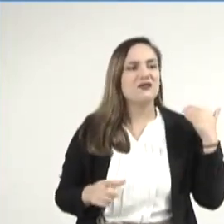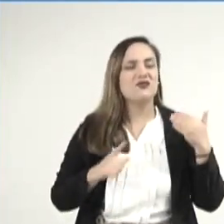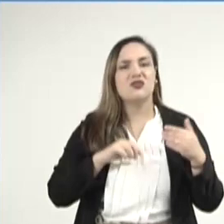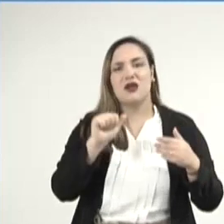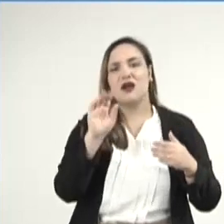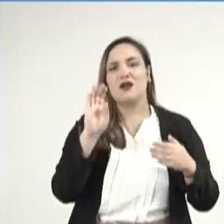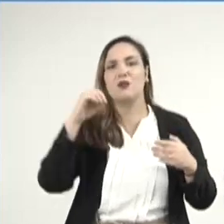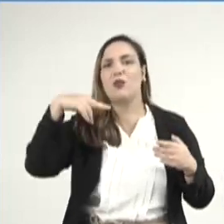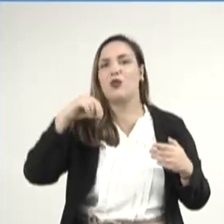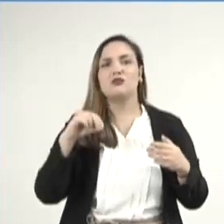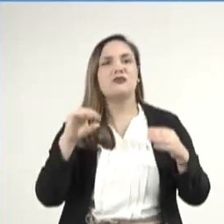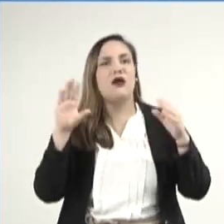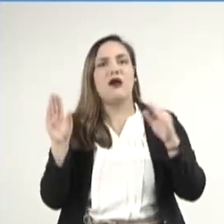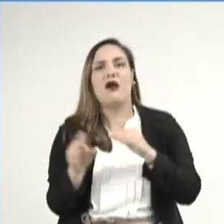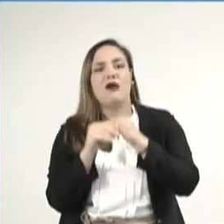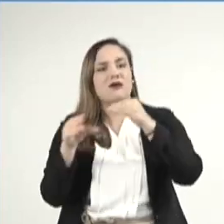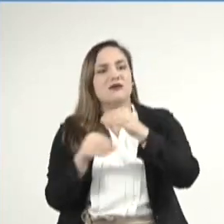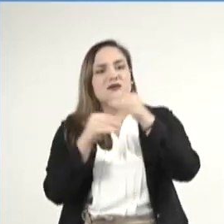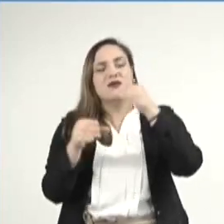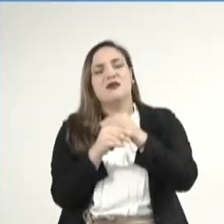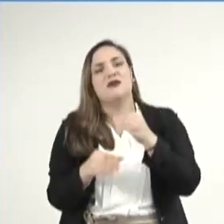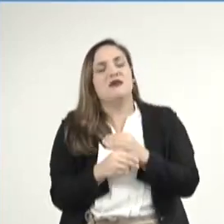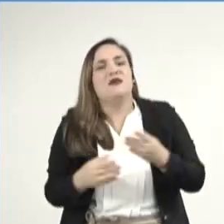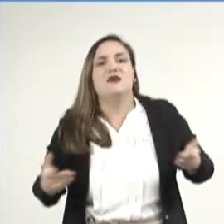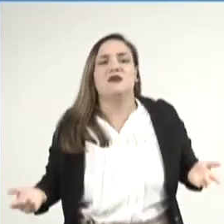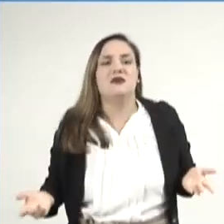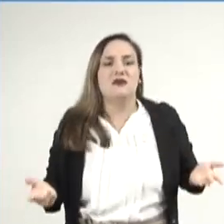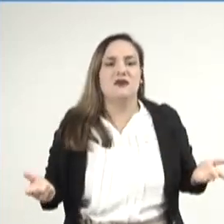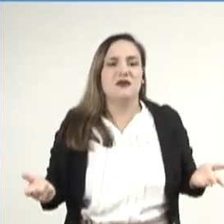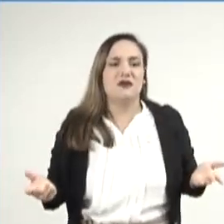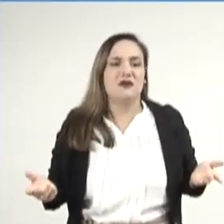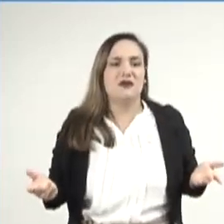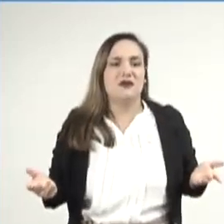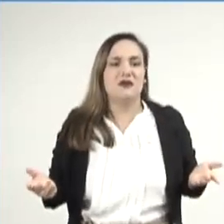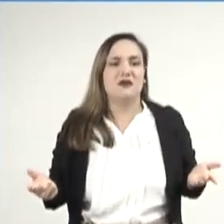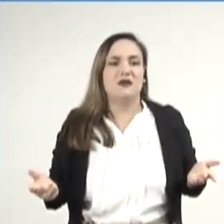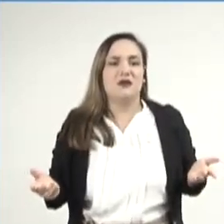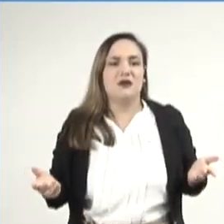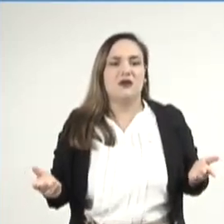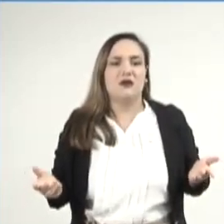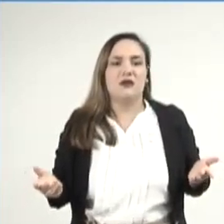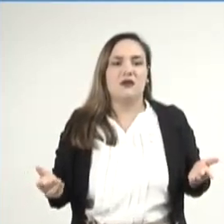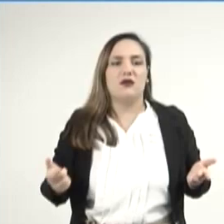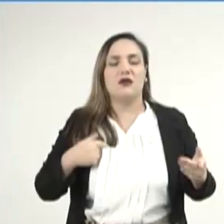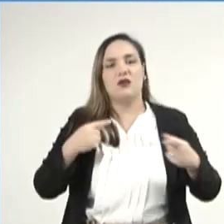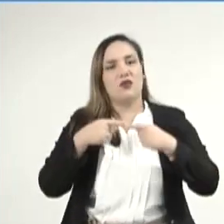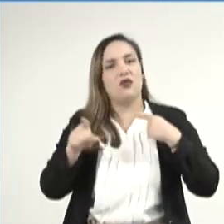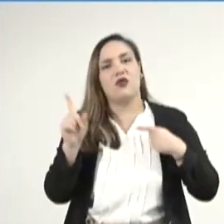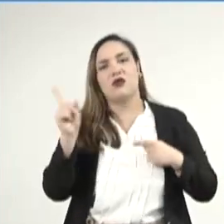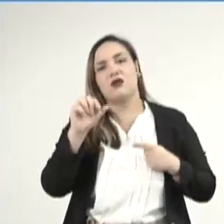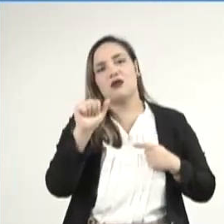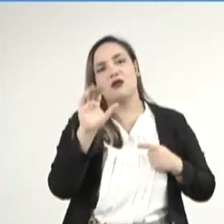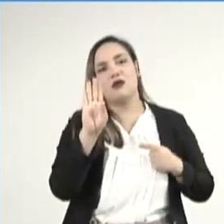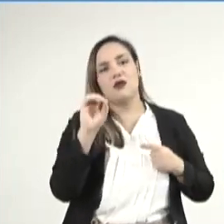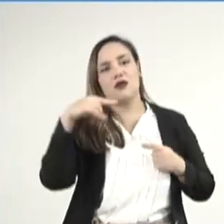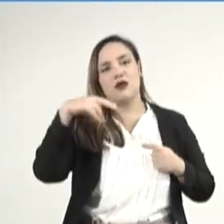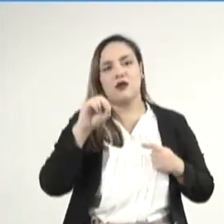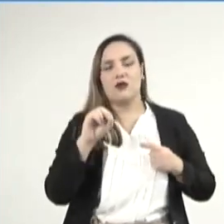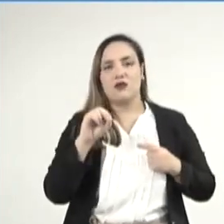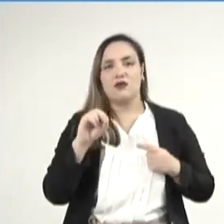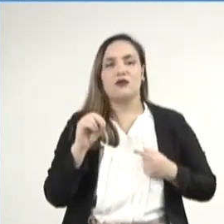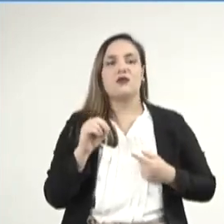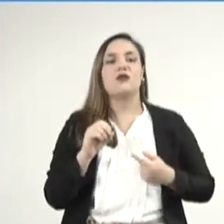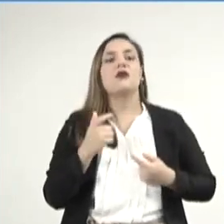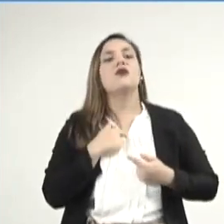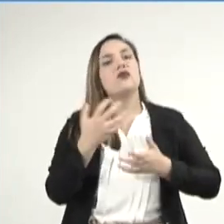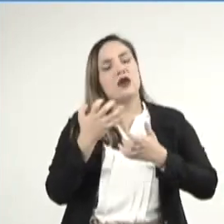incorporou e aí a pessoa não contribuiu pela árvore de Natal e tem o direito de receber. Então, eu sou contra abono. Eu quero que